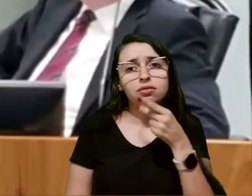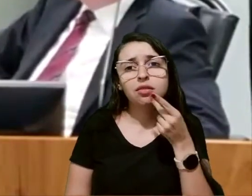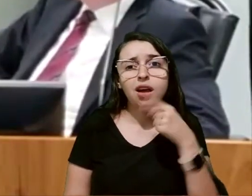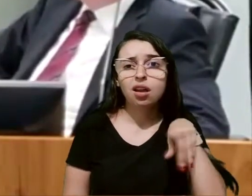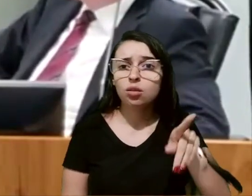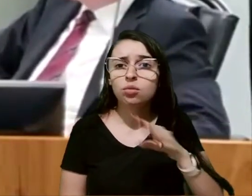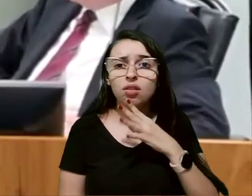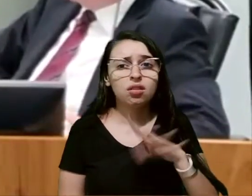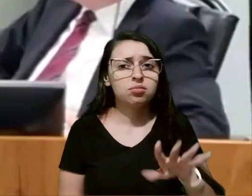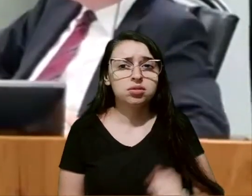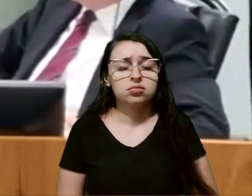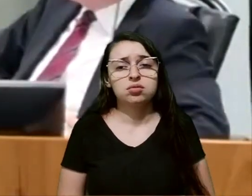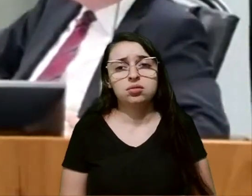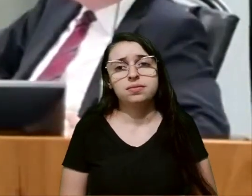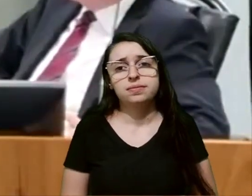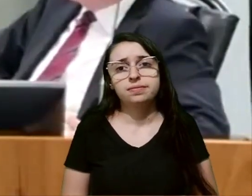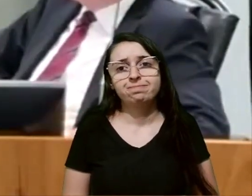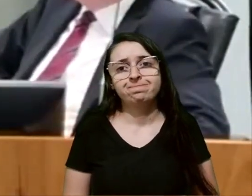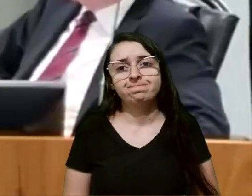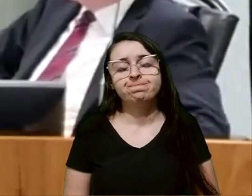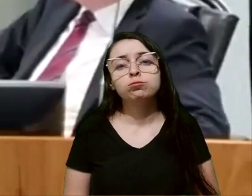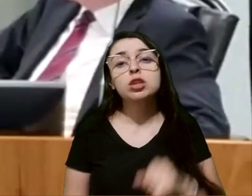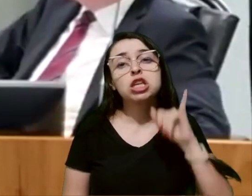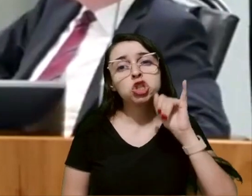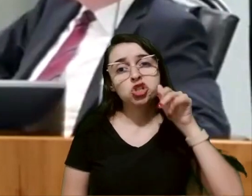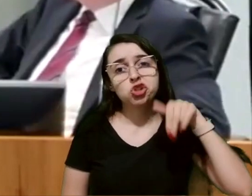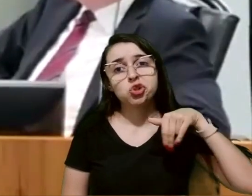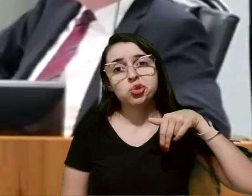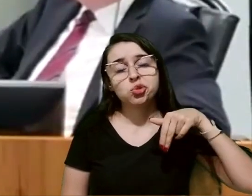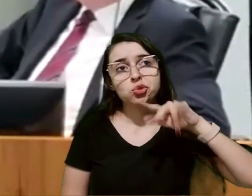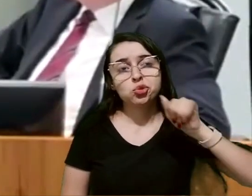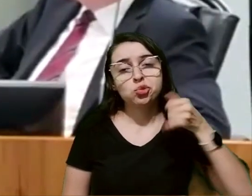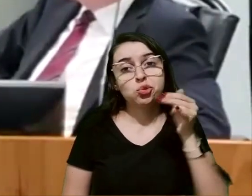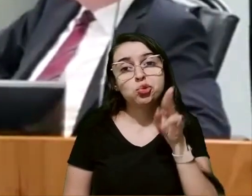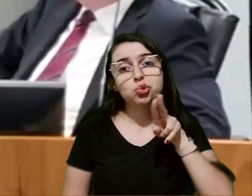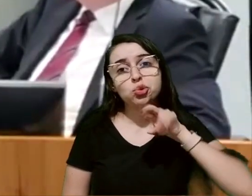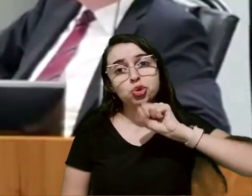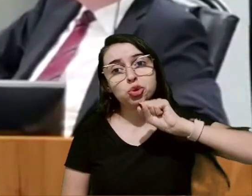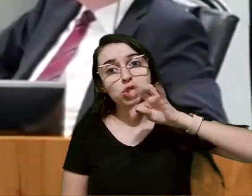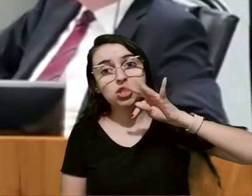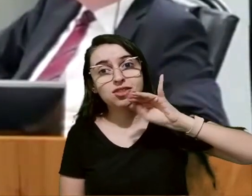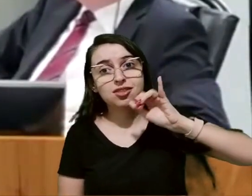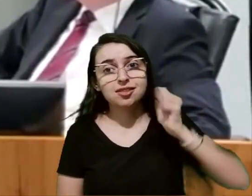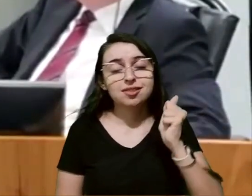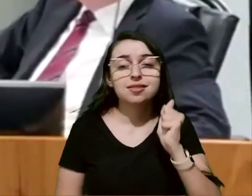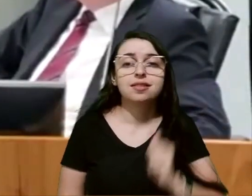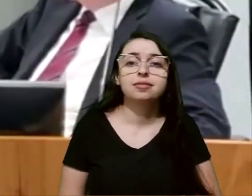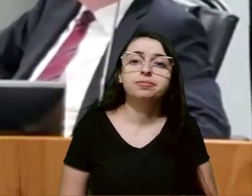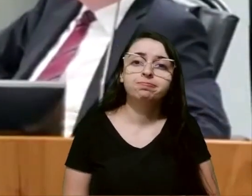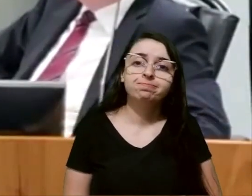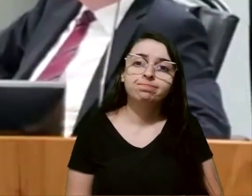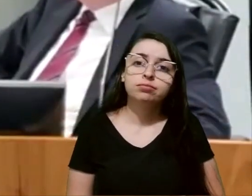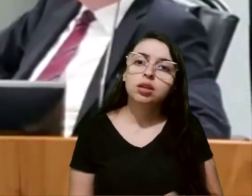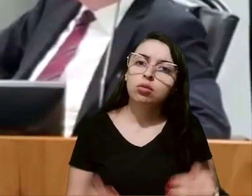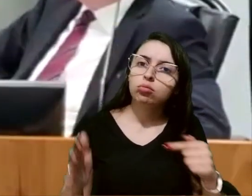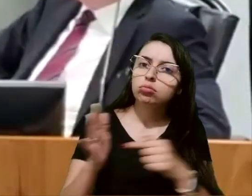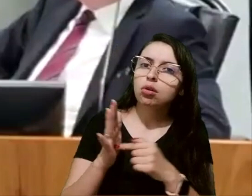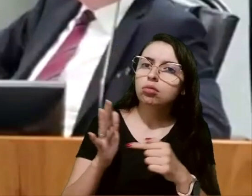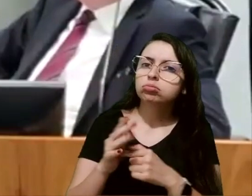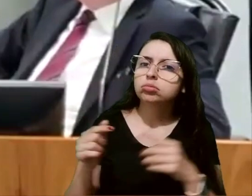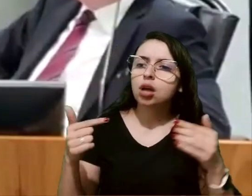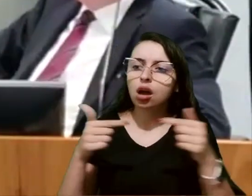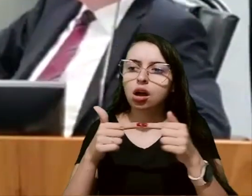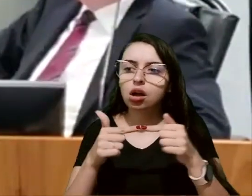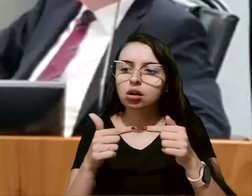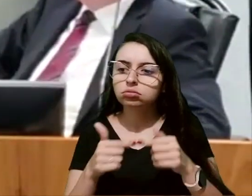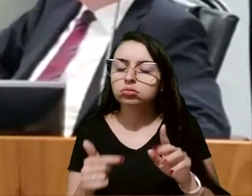ela. E gera injustiça. E gera injustiça. Então, como é que faz? Né, porque eu tenho direito a acesso a um